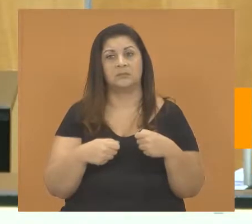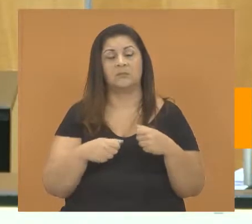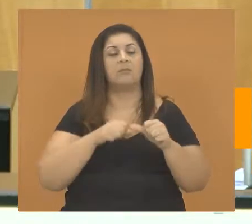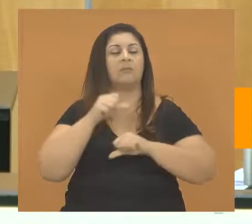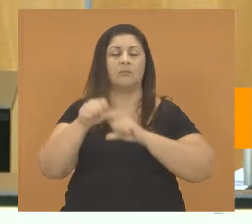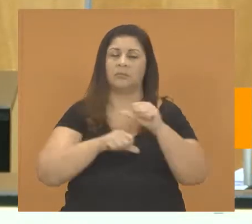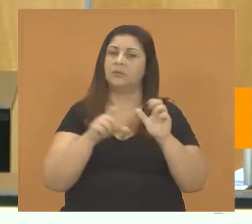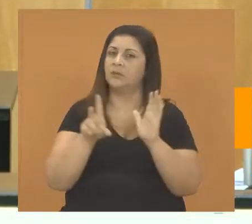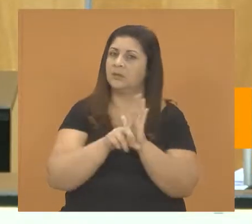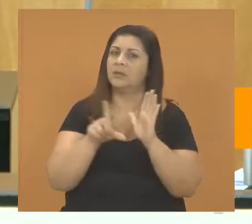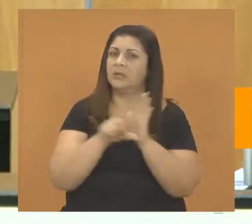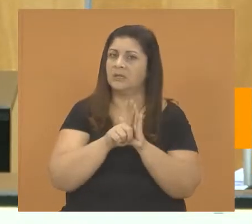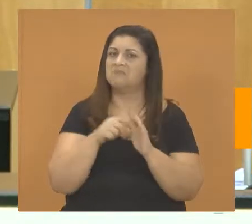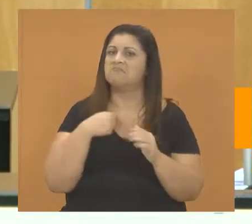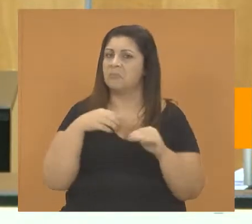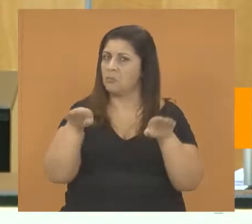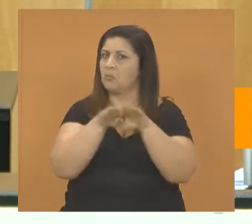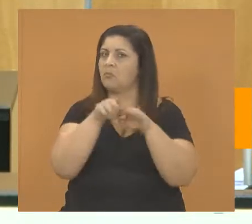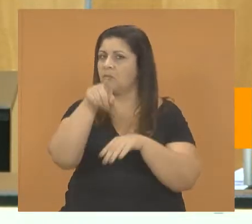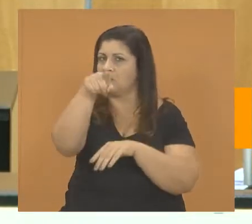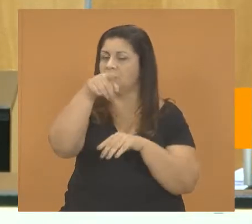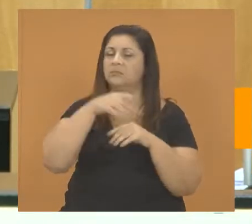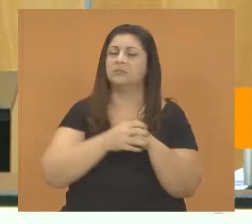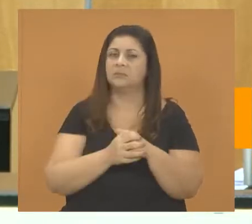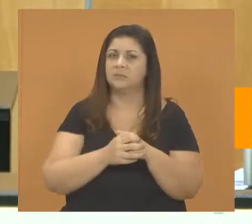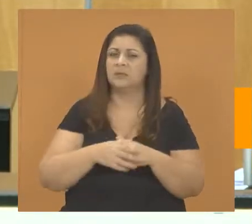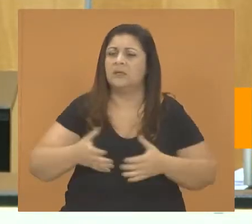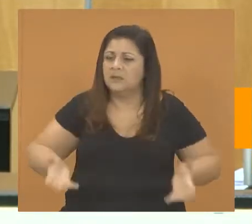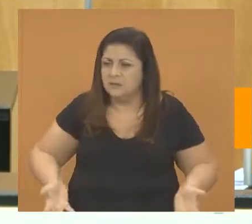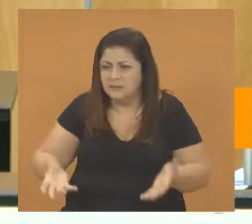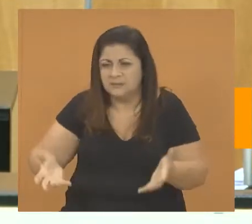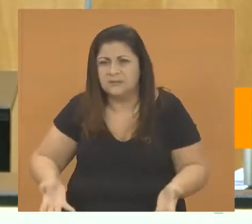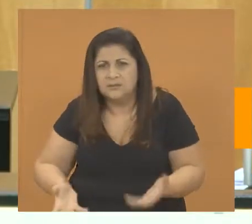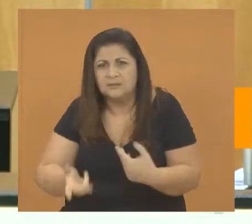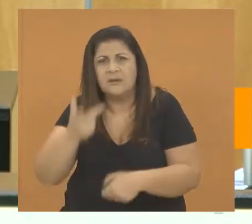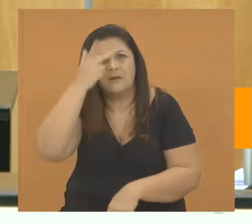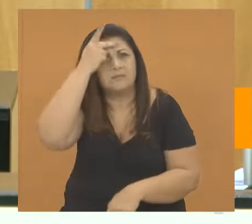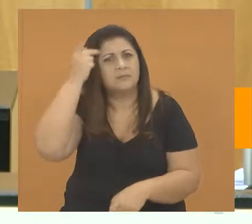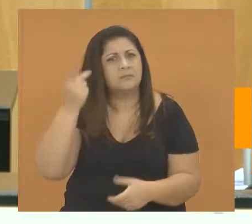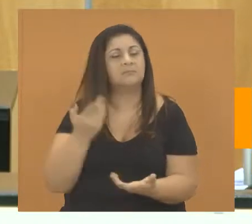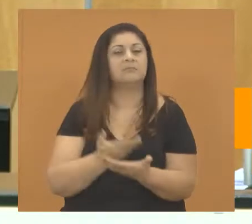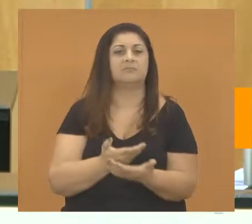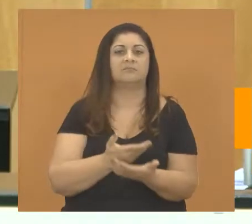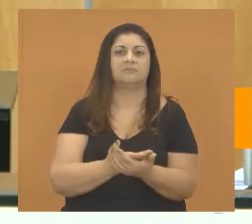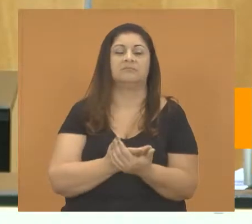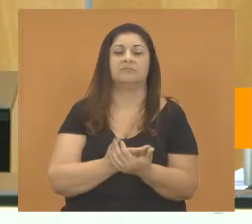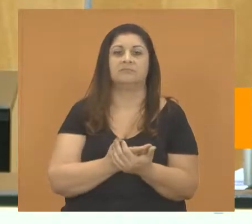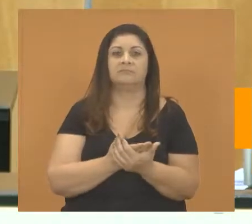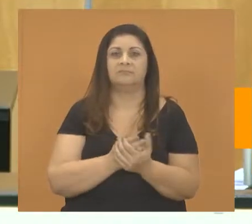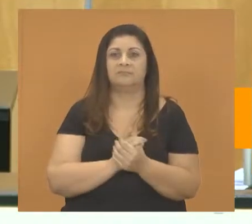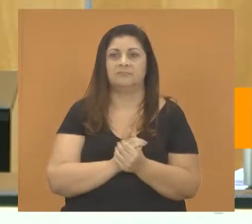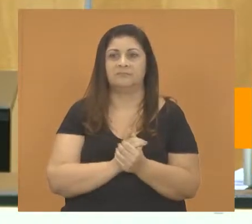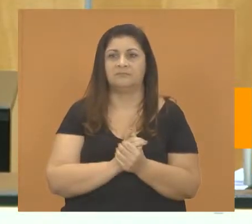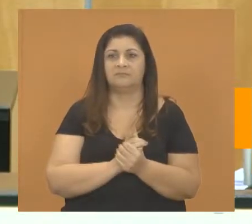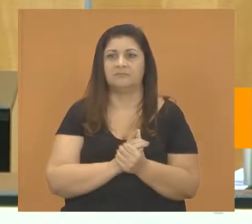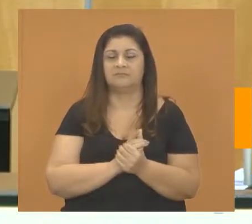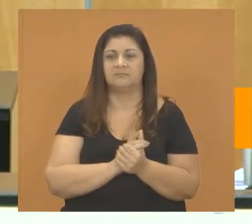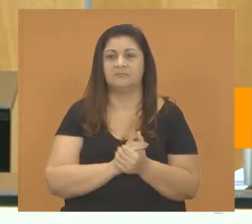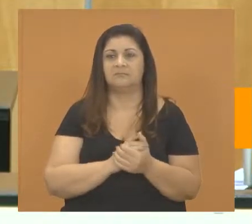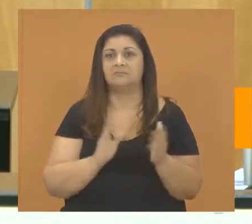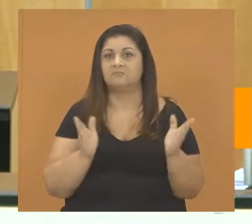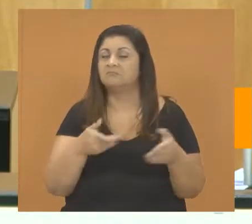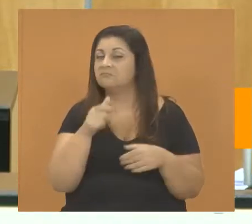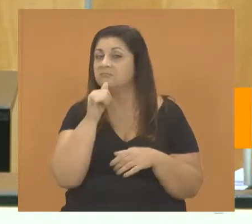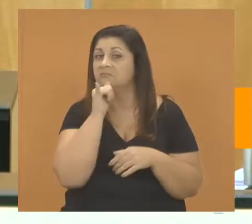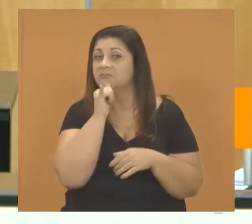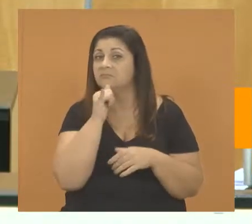mudanças eu concordo plenamento valorização incentivar ao estudo né mas é hoje e hoje por